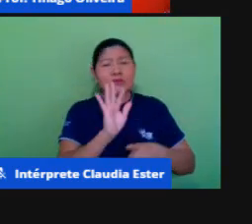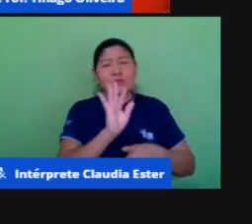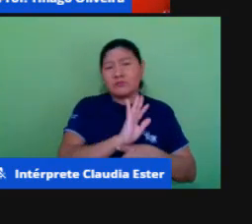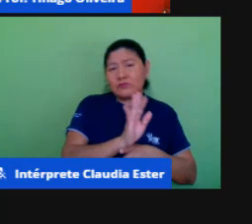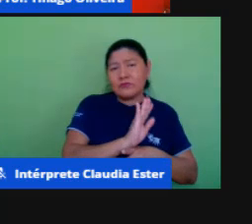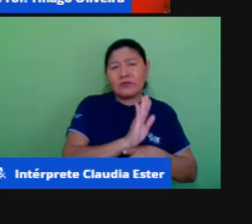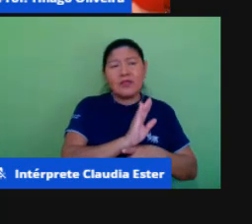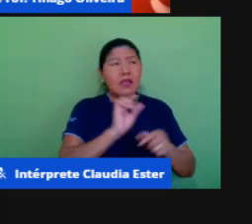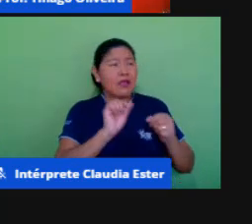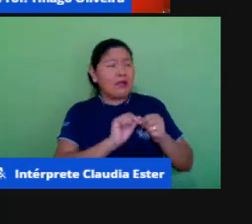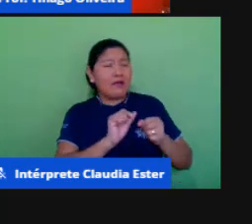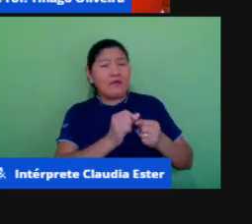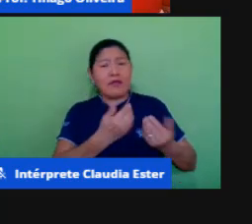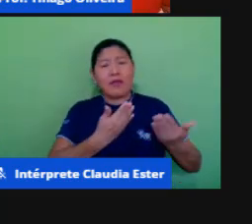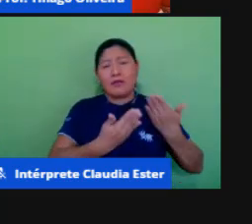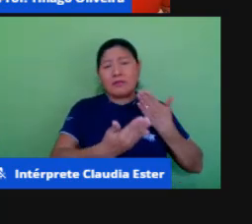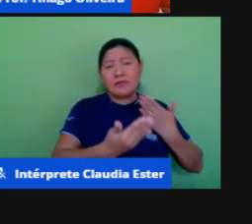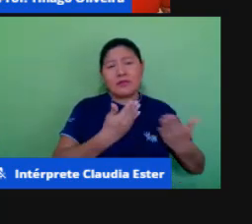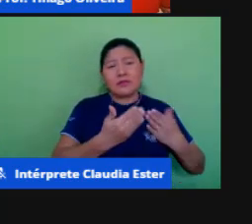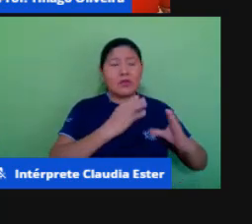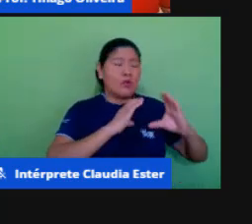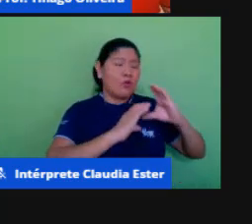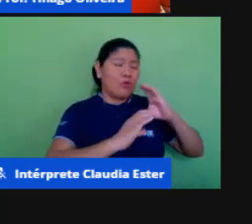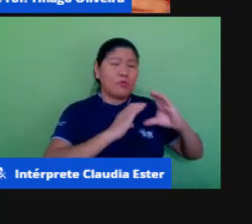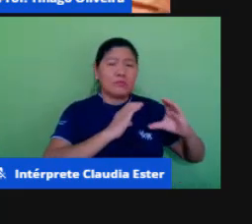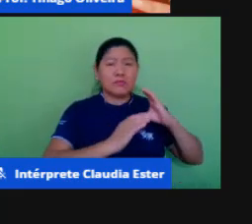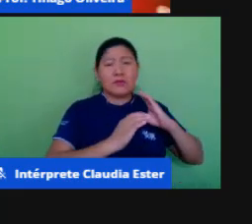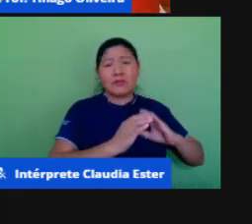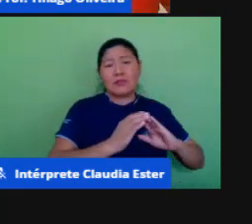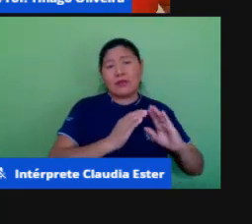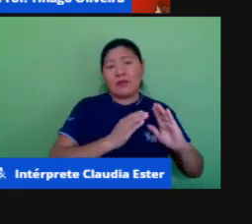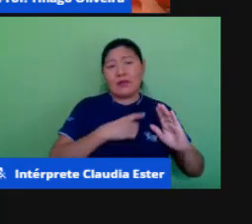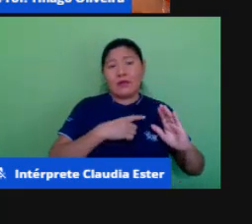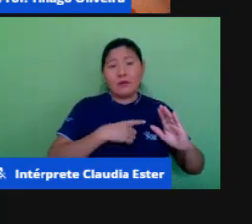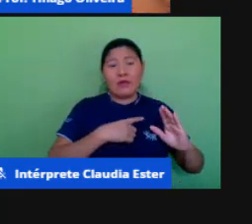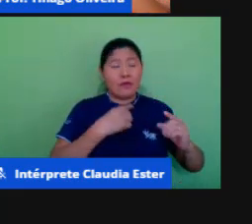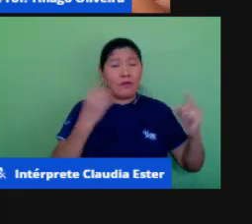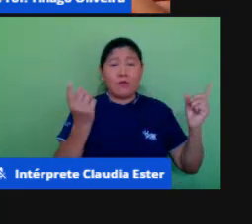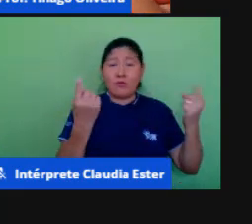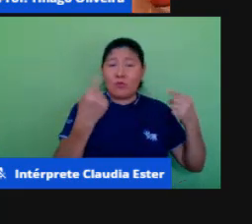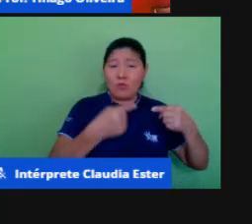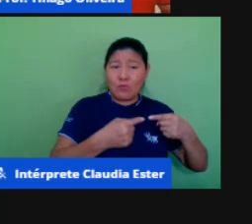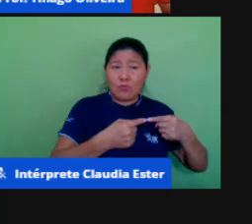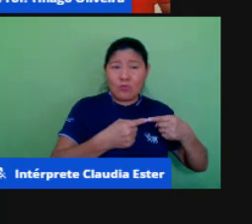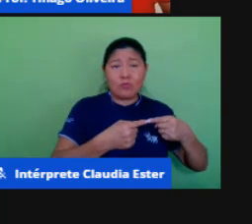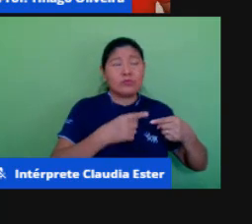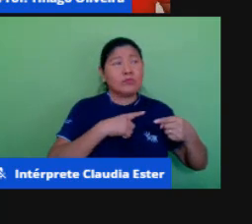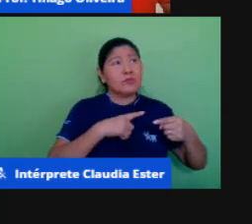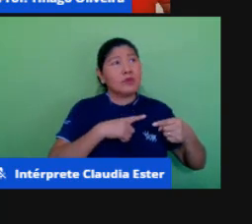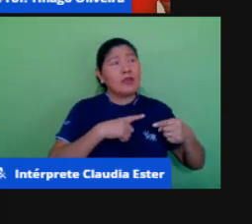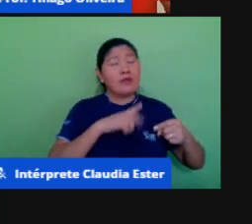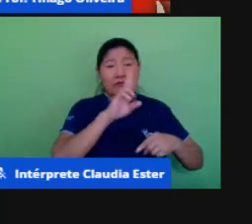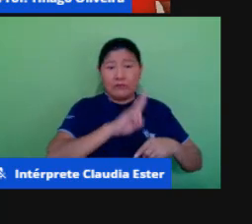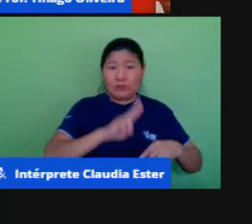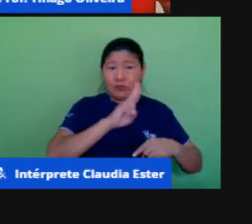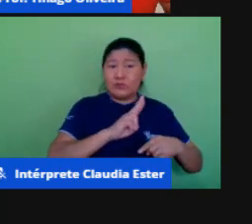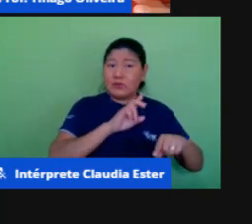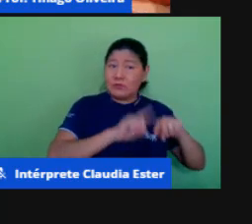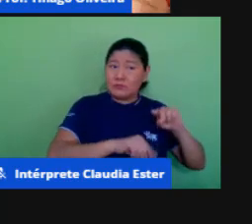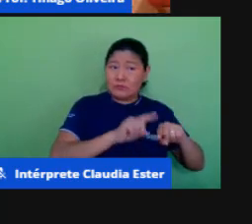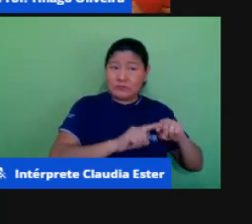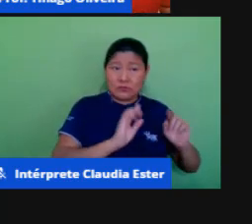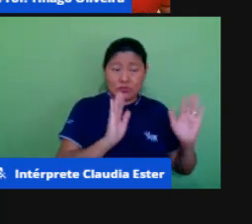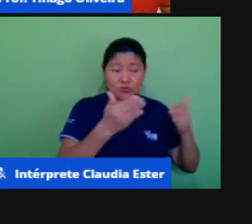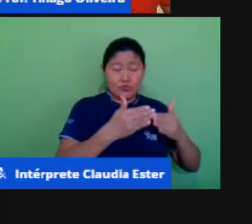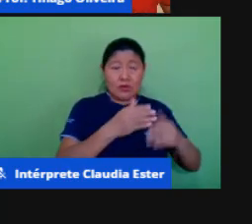fórum, tudo dentro de uma plataforma adaptativa de ensino, ou dentro de um grupo de aplicativos, né, para que o